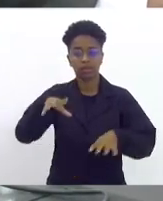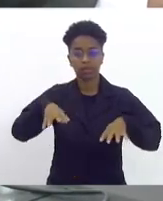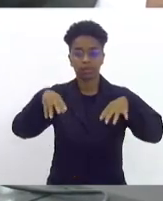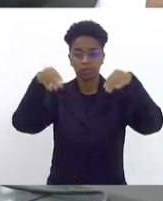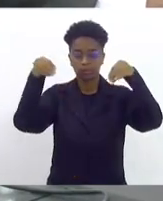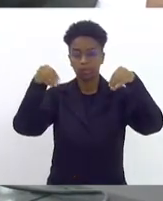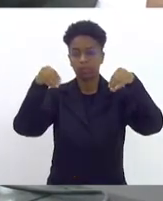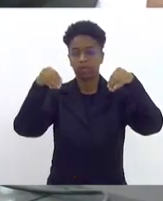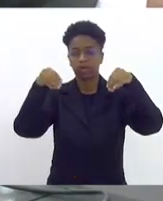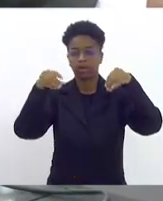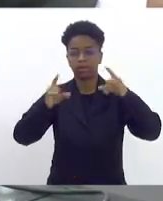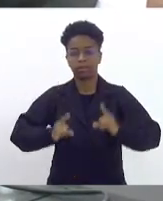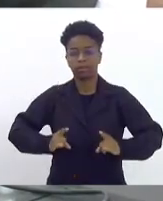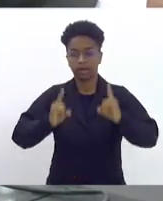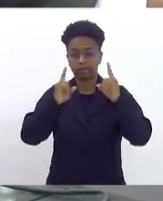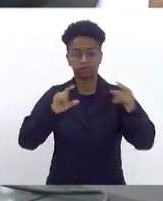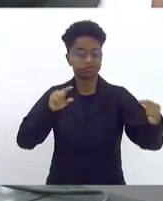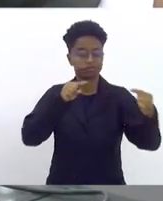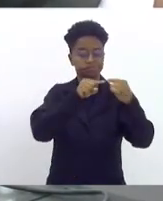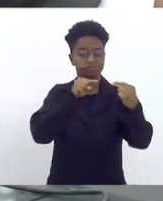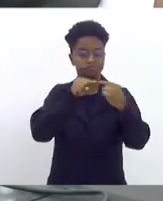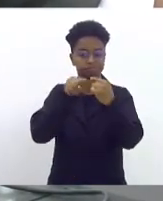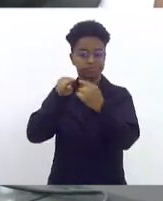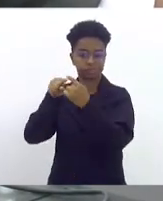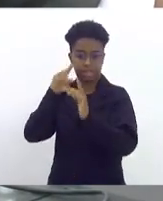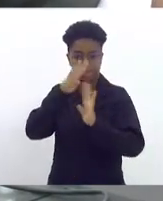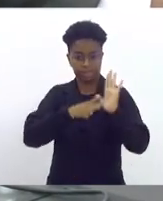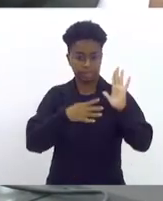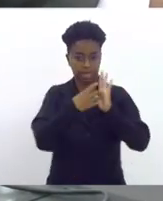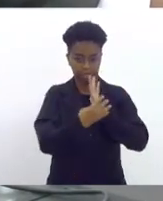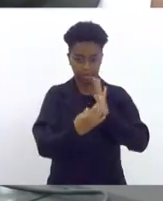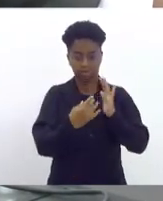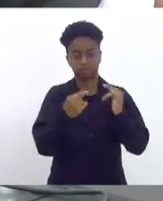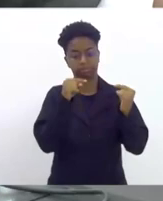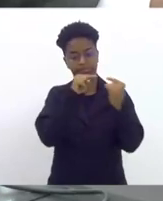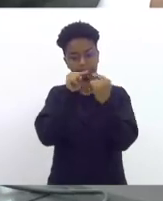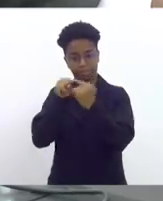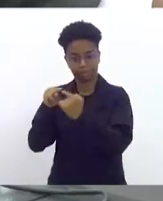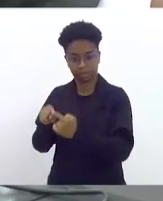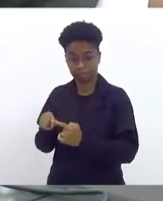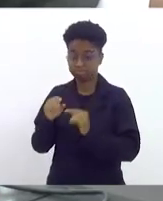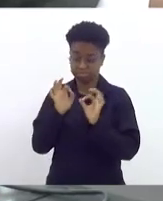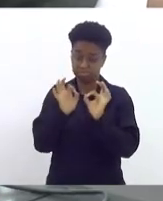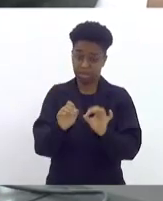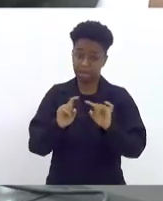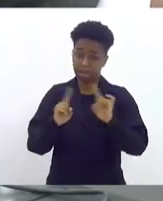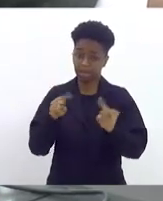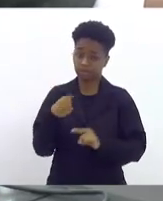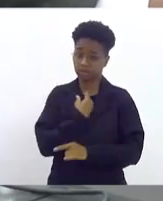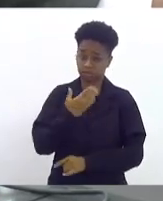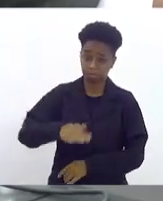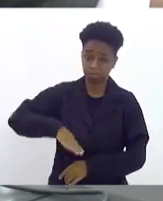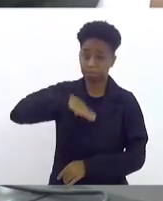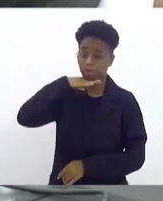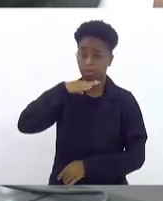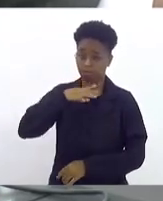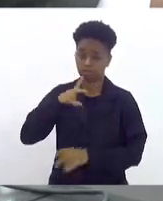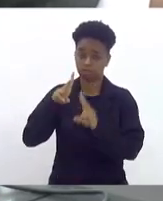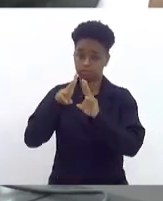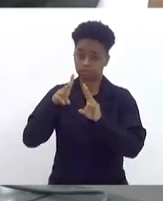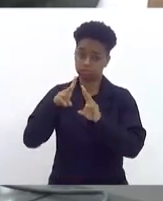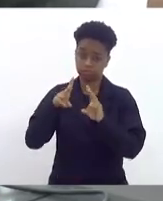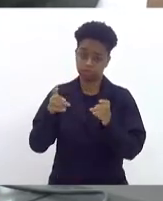atreladas as datas do calendário com as mais variadas temáticas do que é legítimo mas vai nos a soberbar bastante com esse